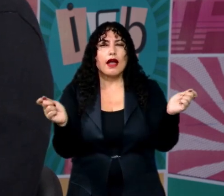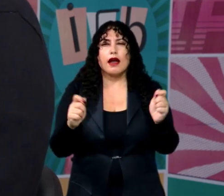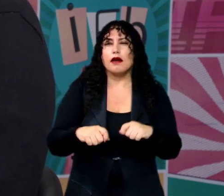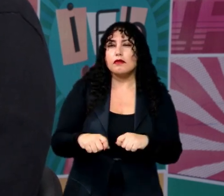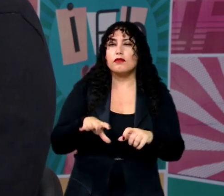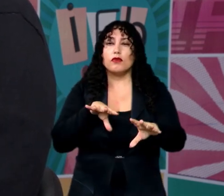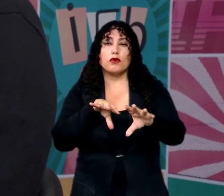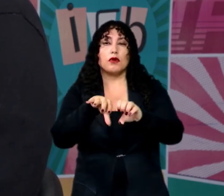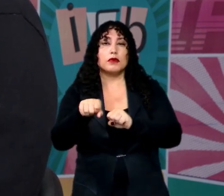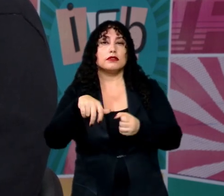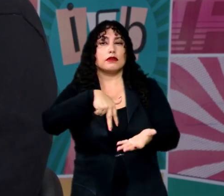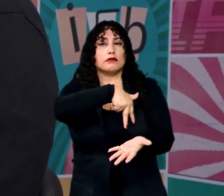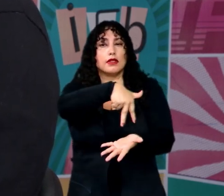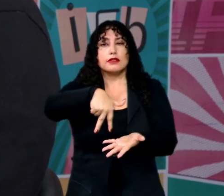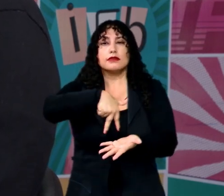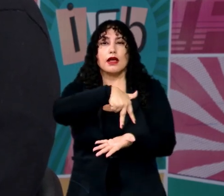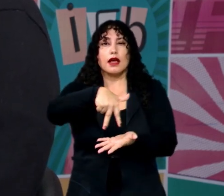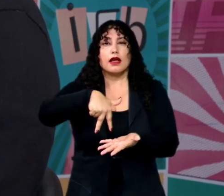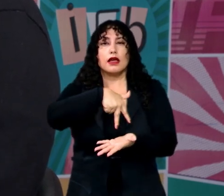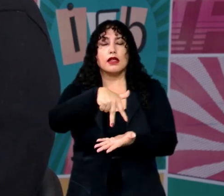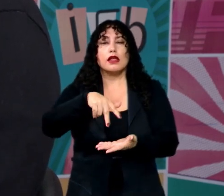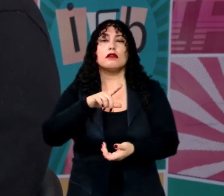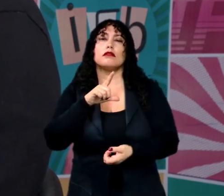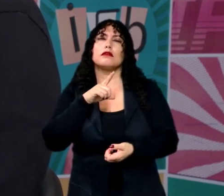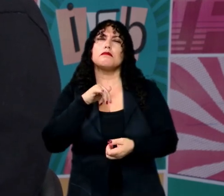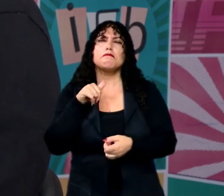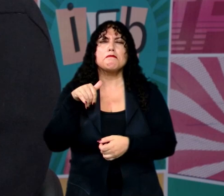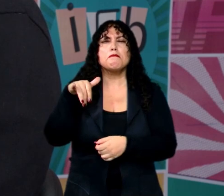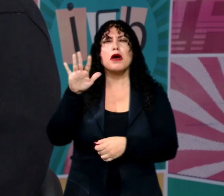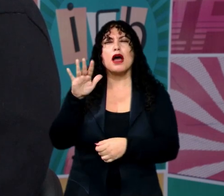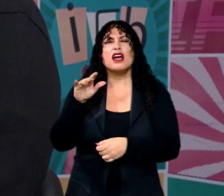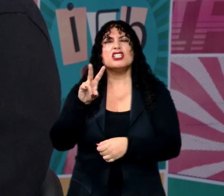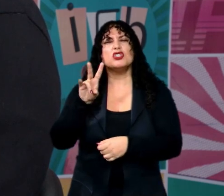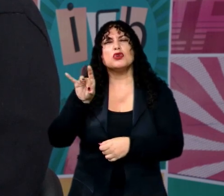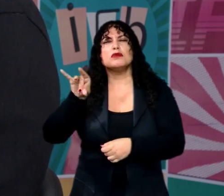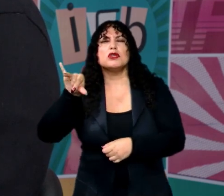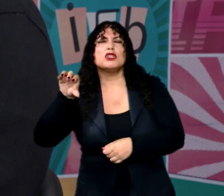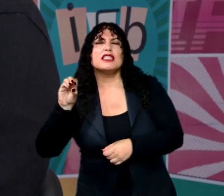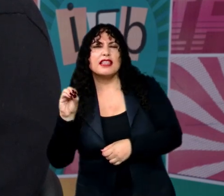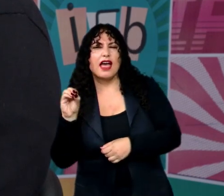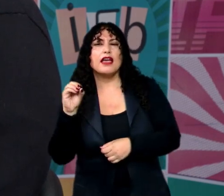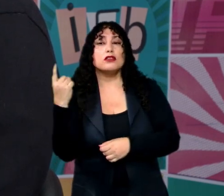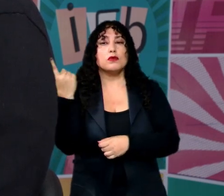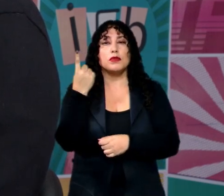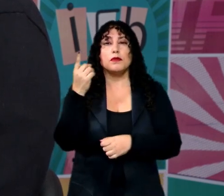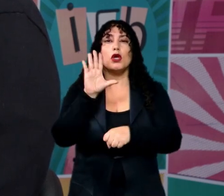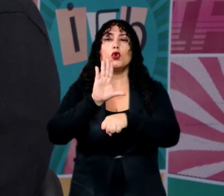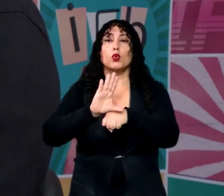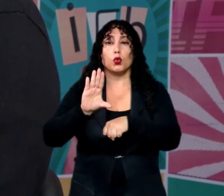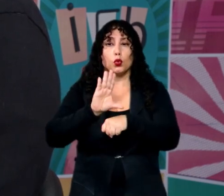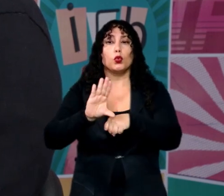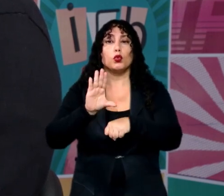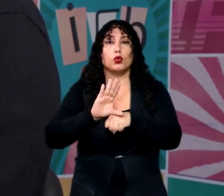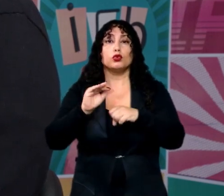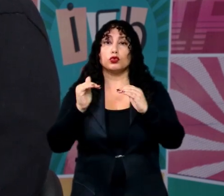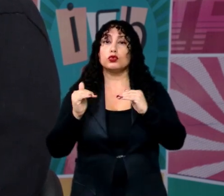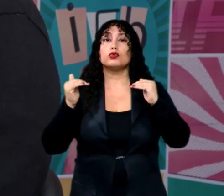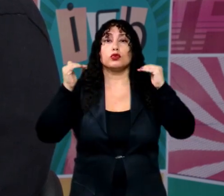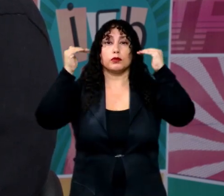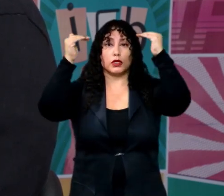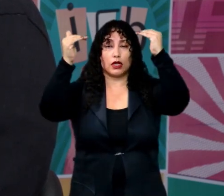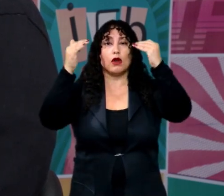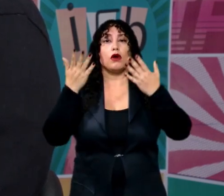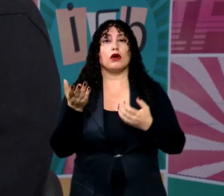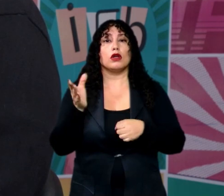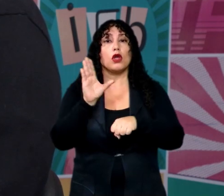capacitação e formação de dançarinos. Mas é em 2010 mesmo que a gente tem o primeiro curso superior, né, que é o